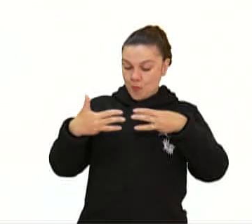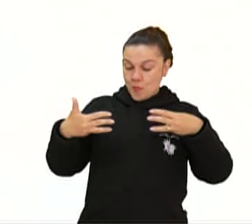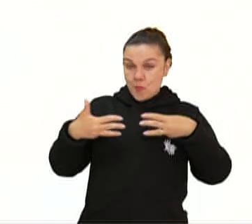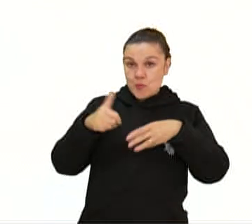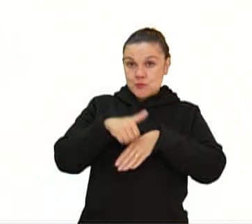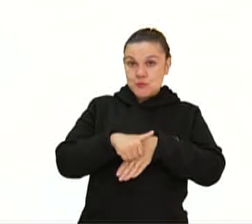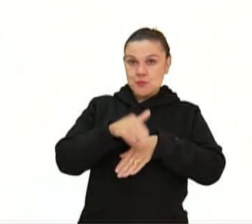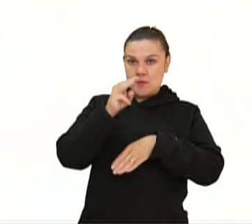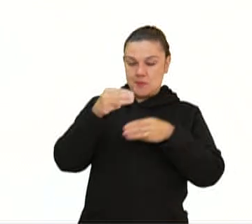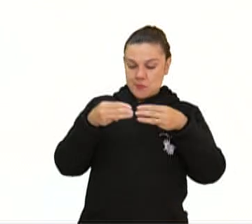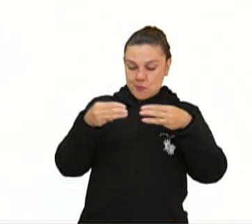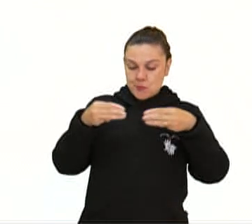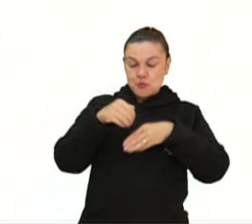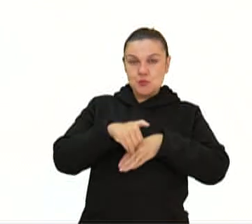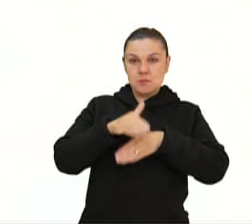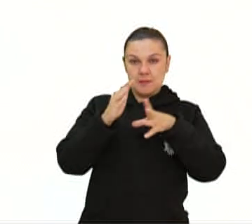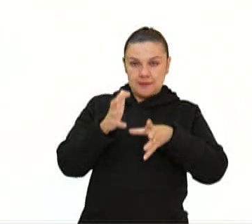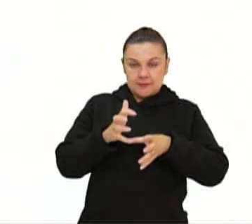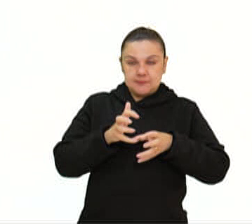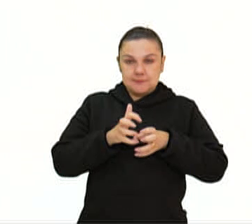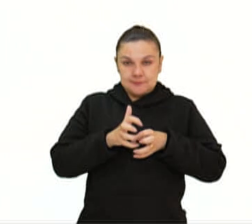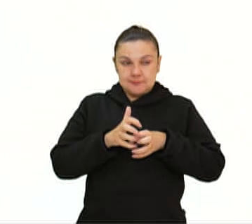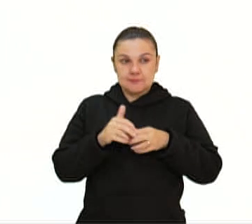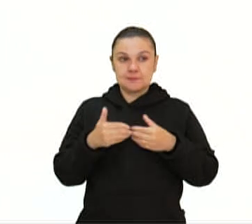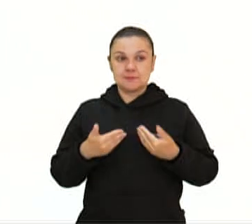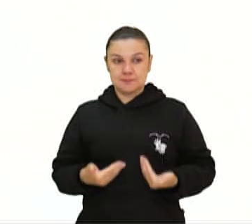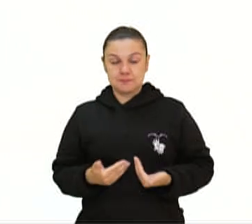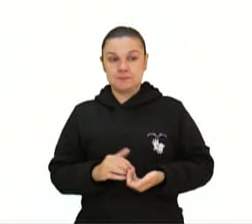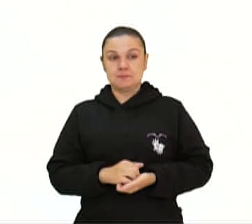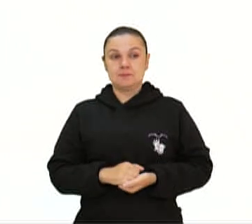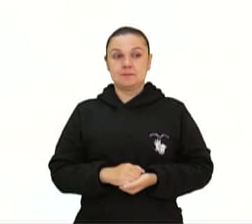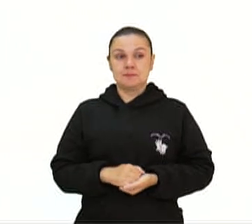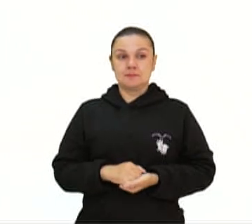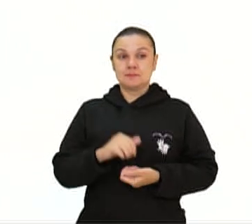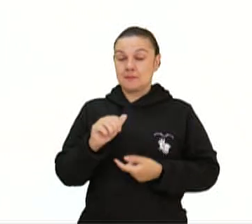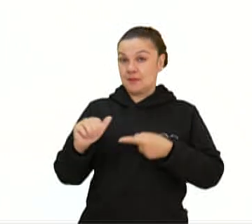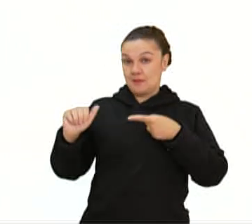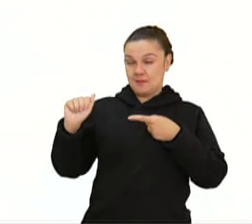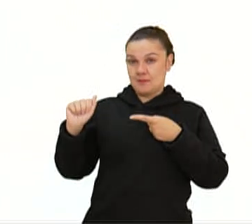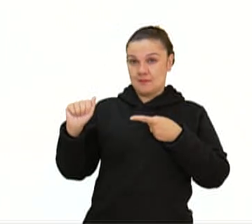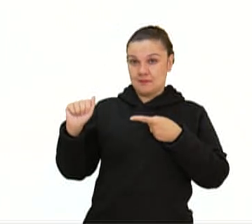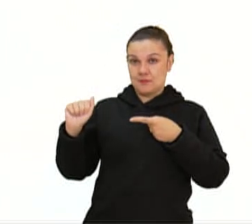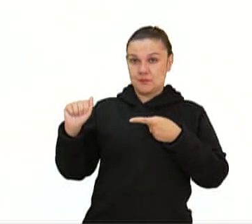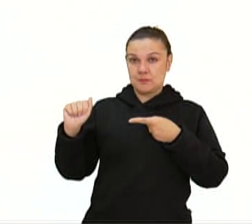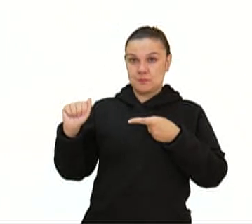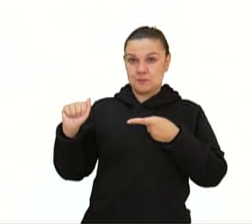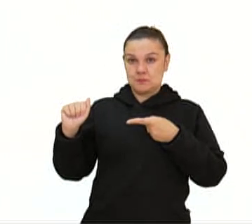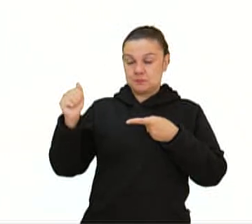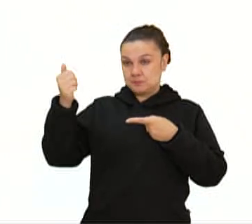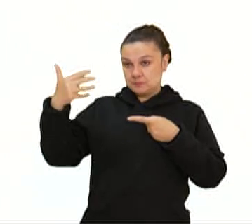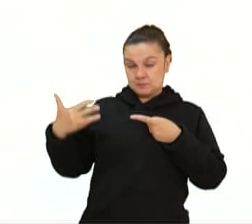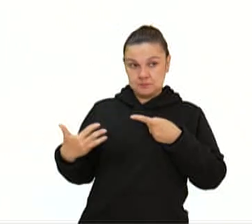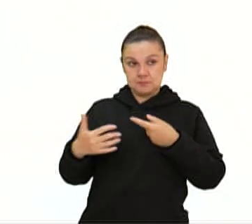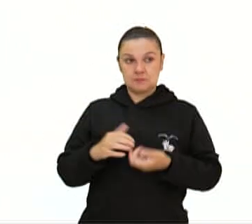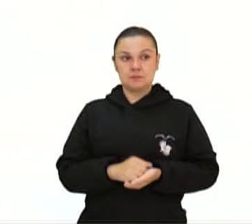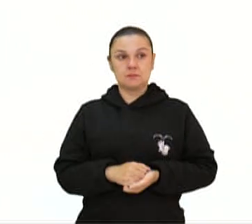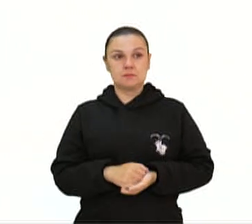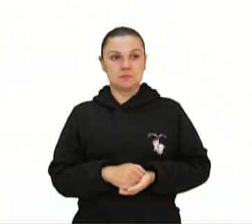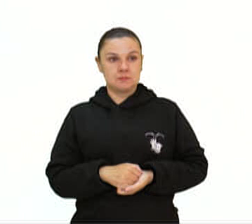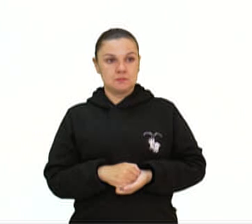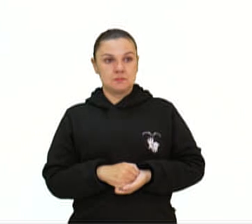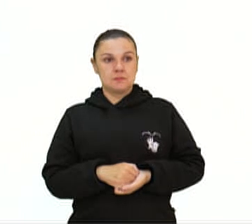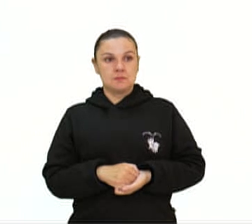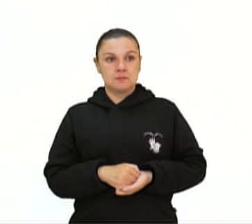ser contraídos? Importante, essa é a pergunta ali, tá? Alternativa A, no movimento de